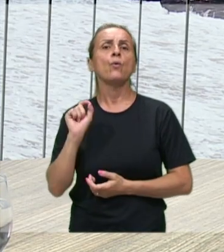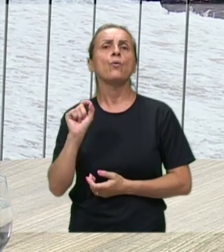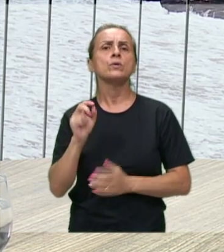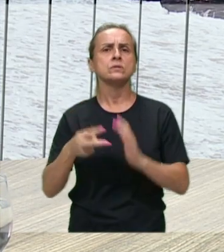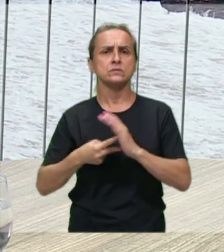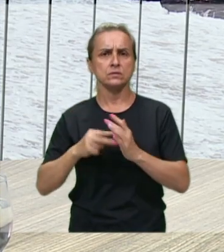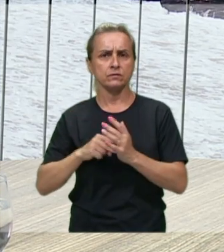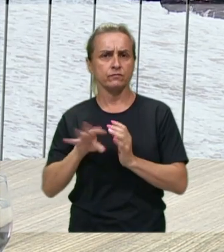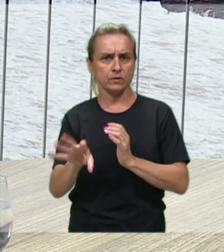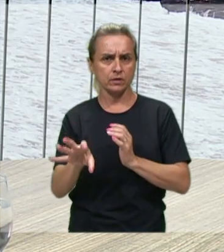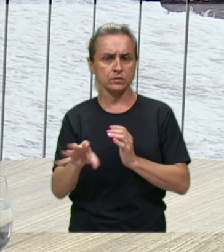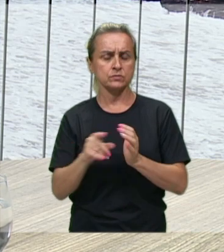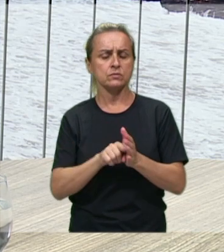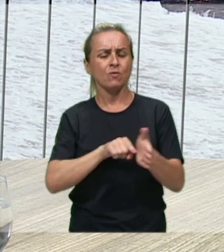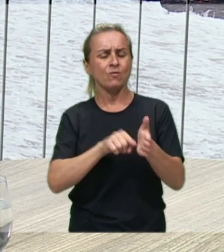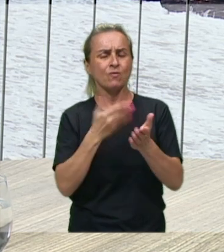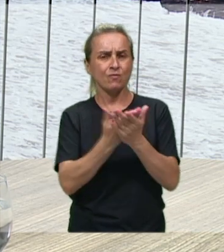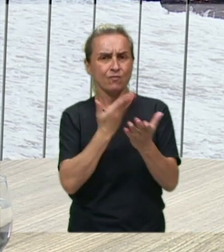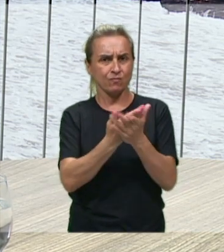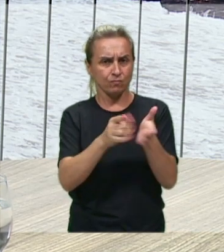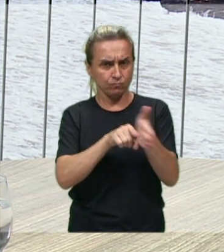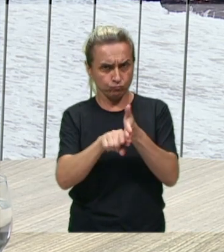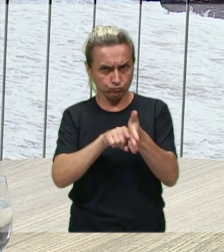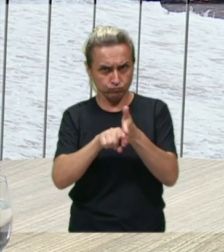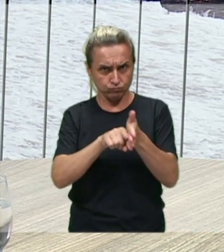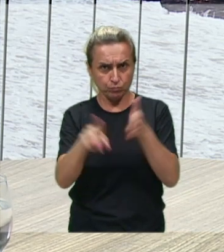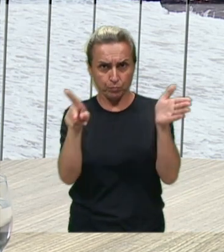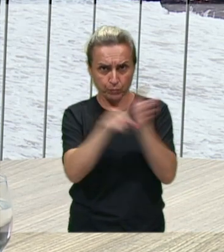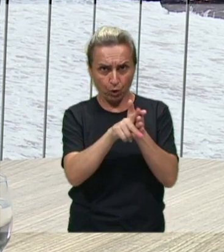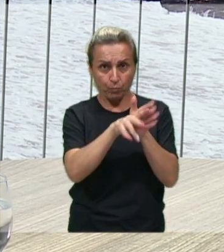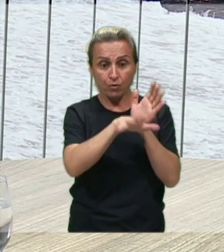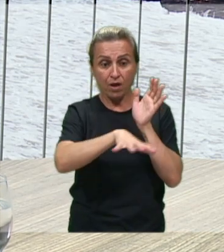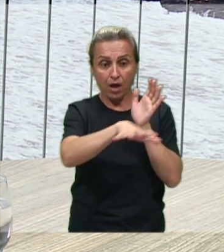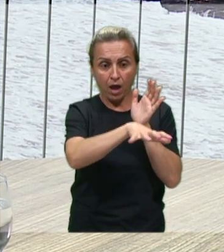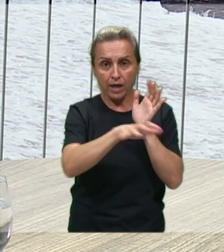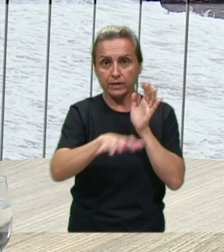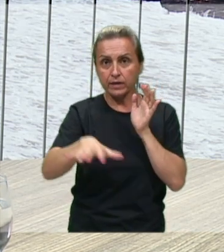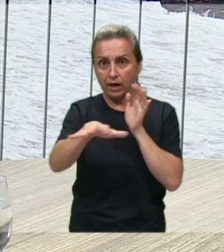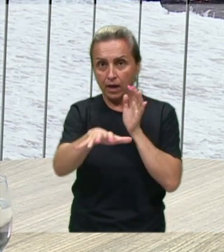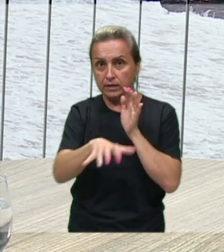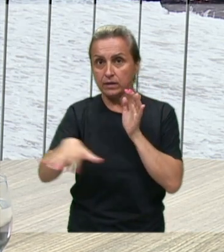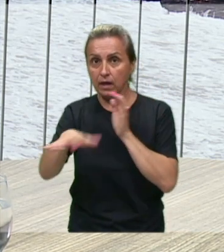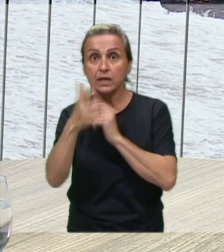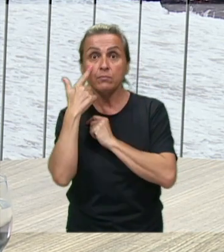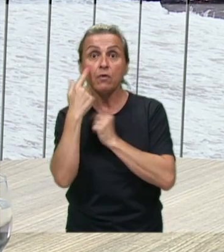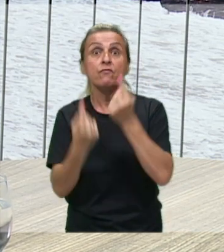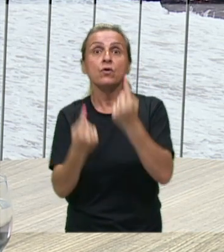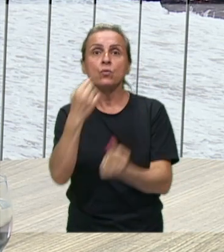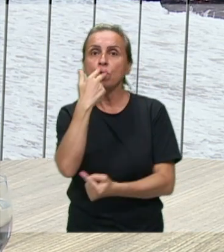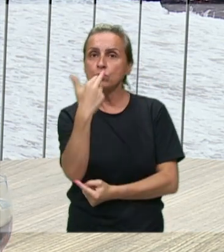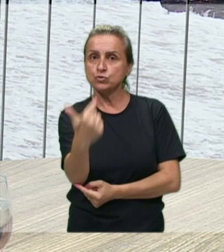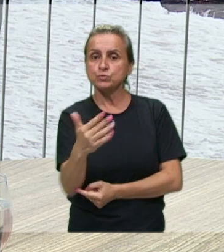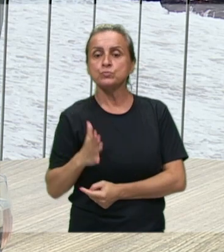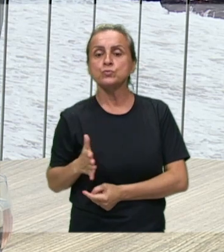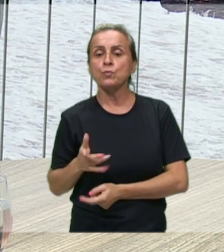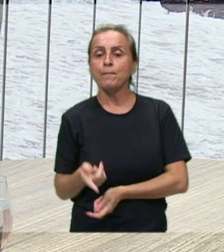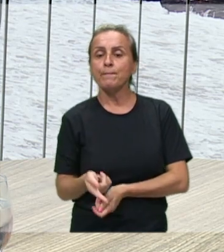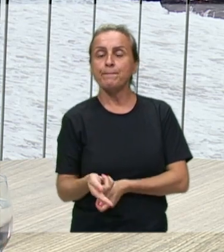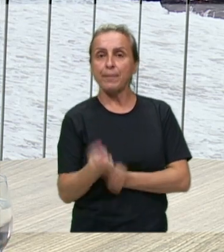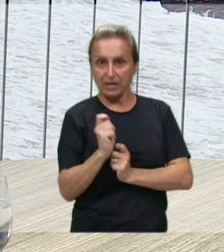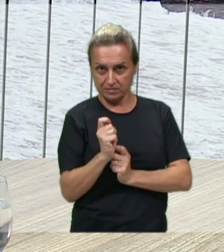estudos específicos de área para se ver se realmente que tipo de pesca podemos trabalhar na questão